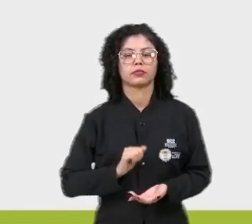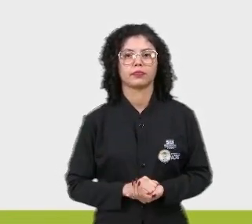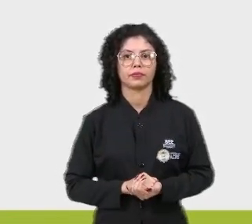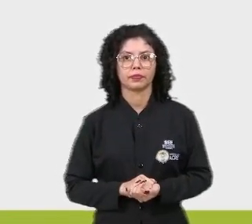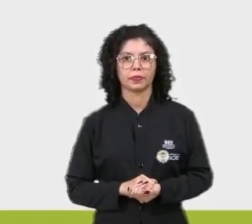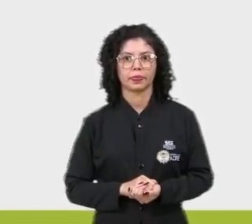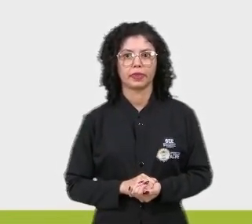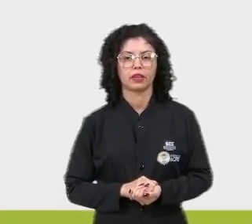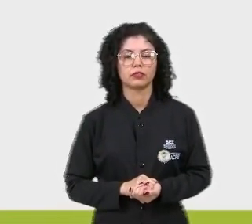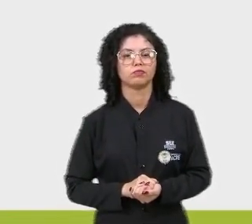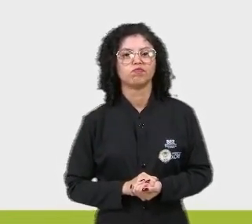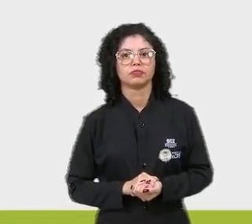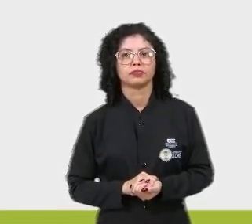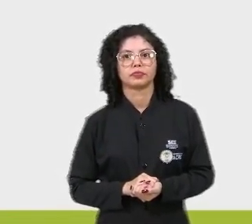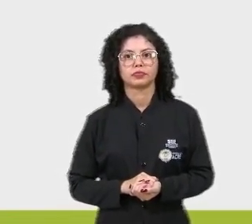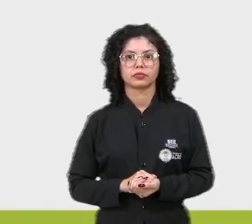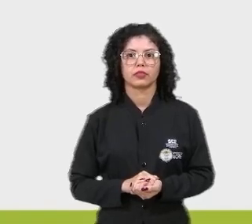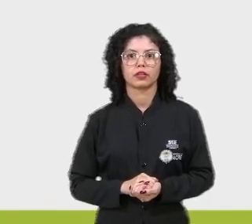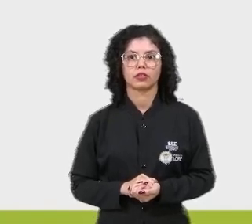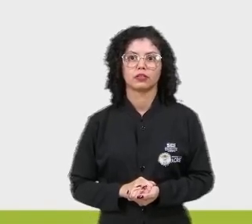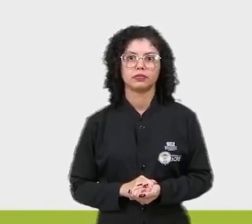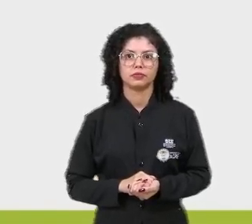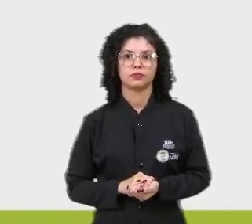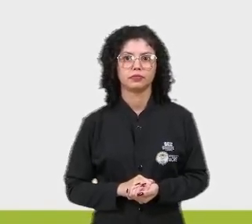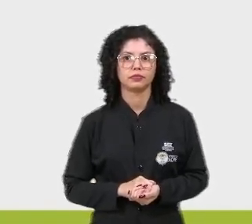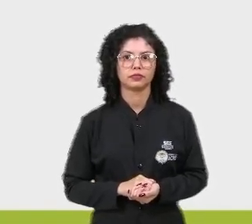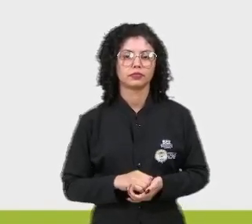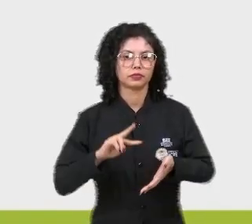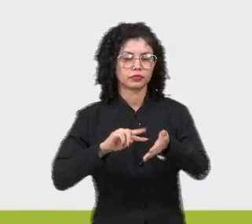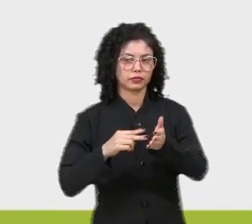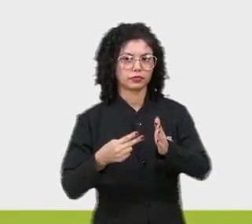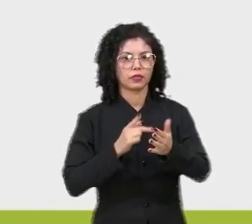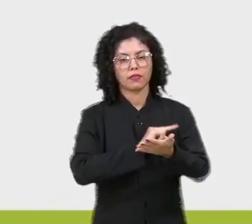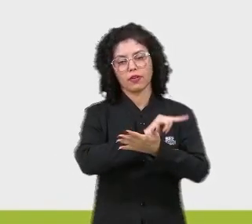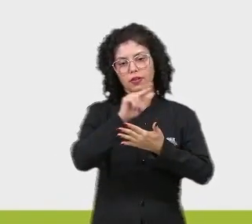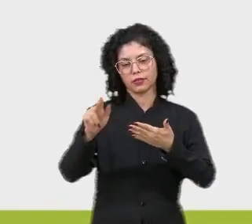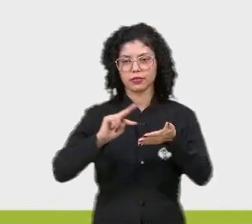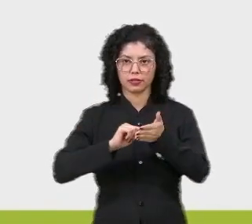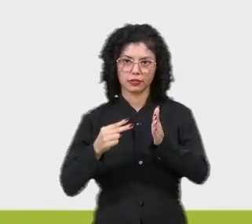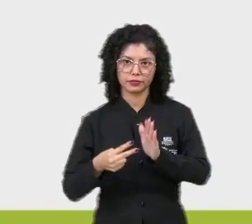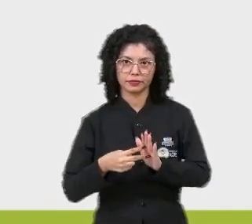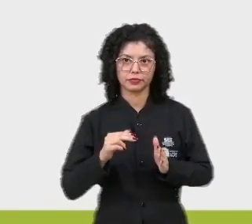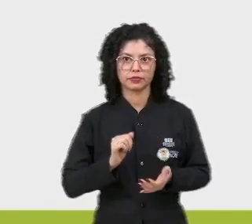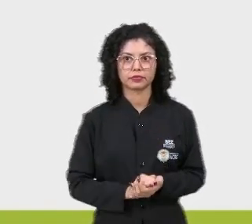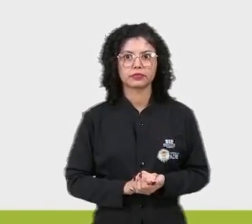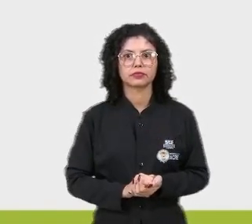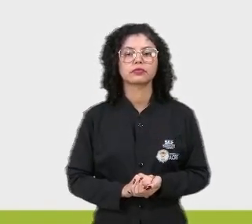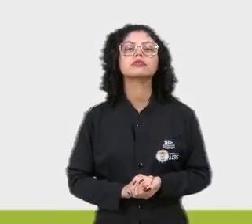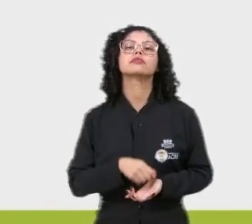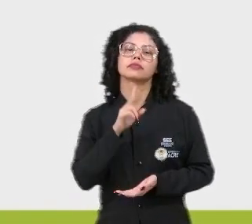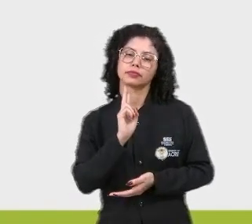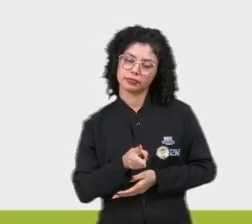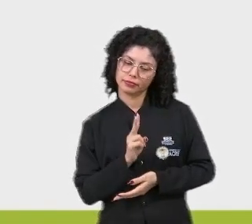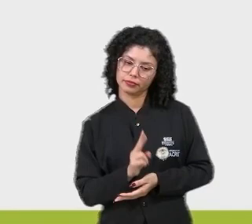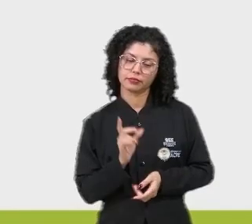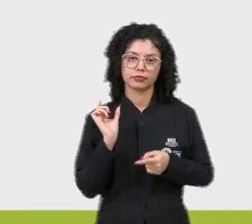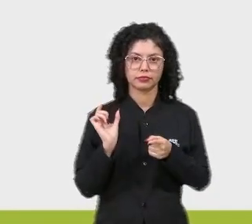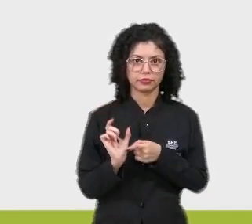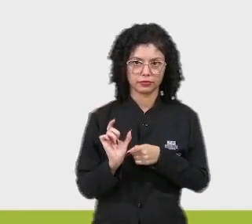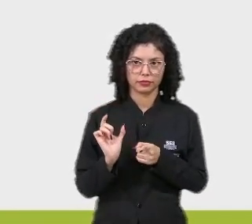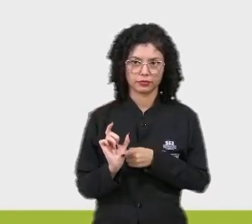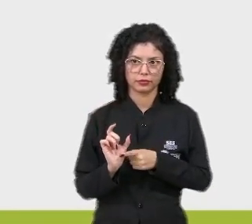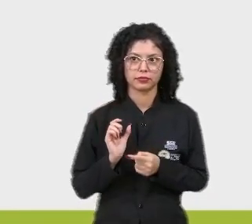você já associa aqui semia semântica significado Então eu tenho uma mesma palavra uma